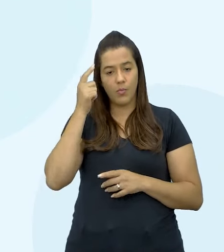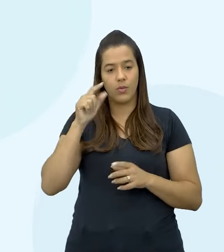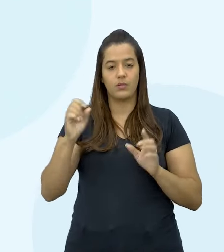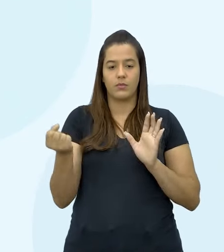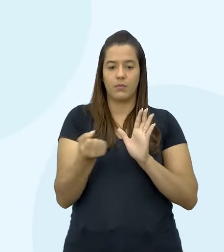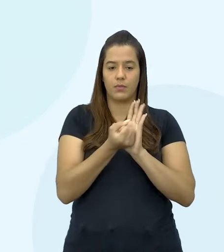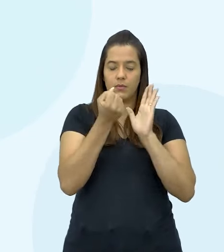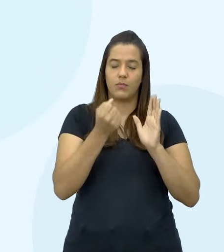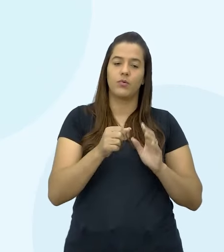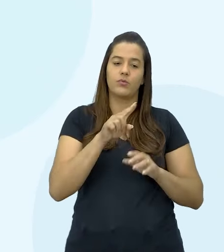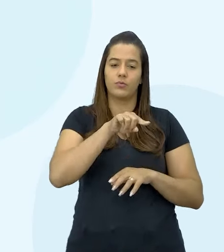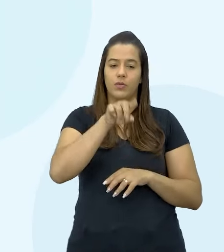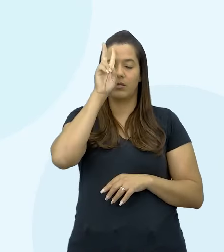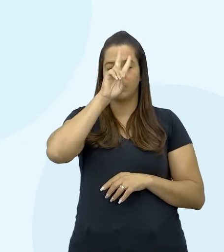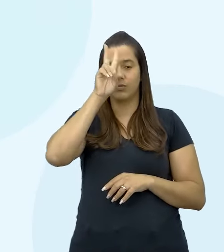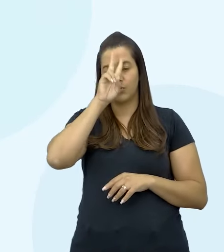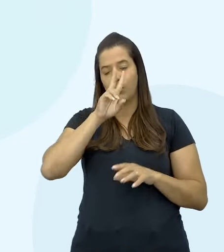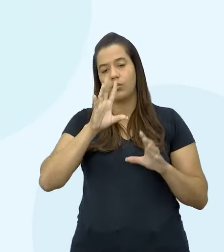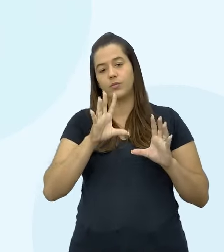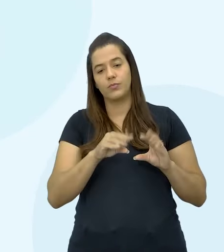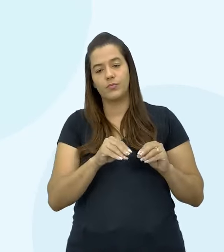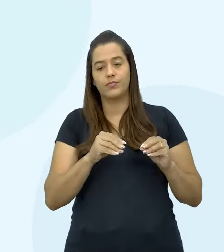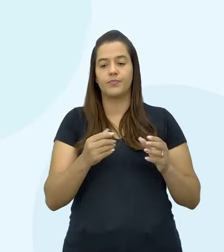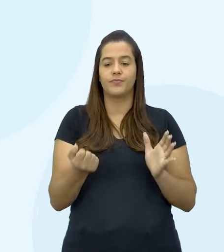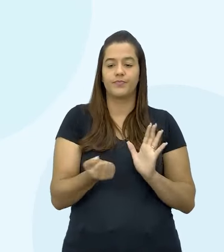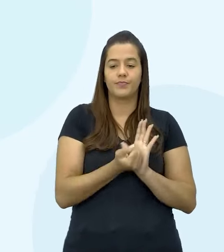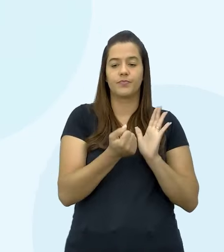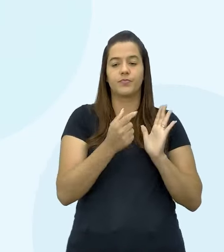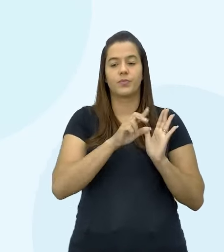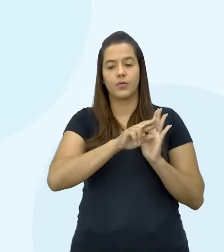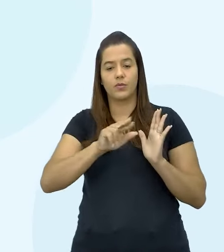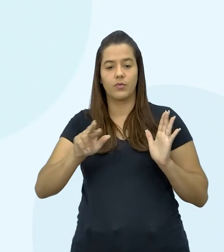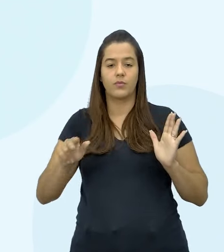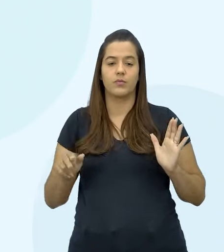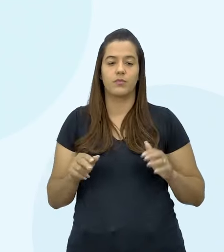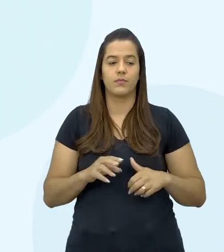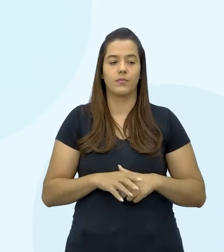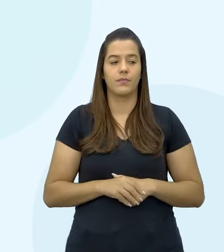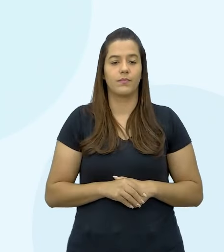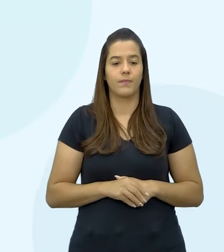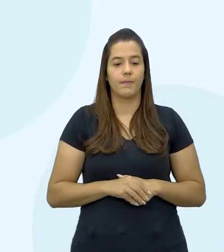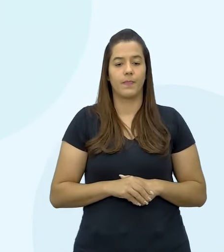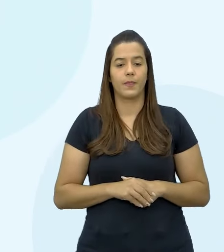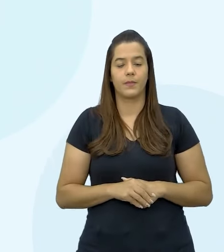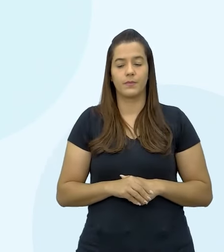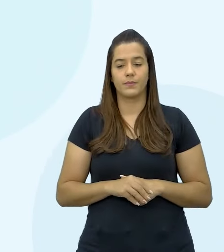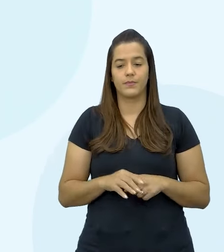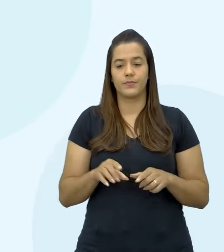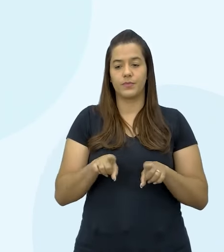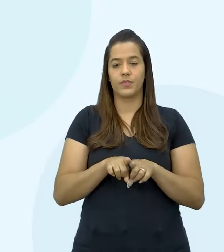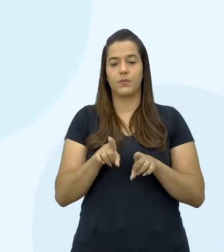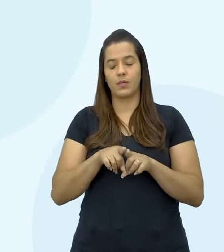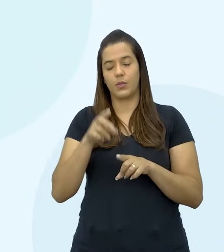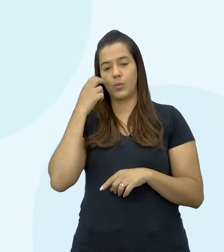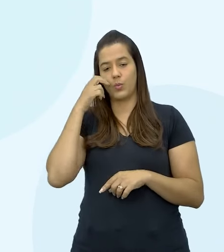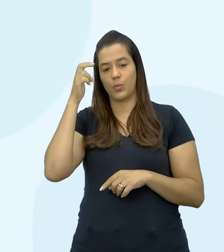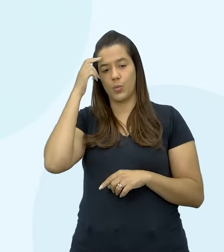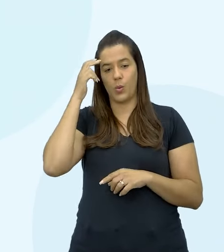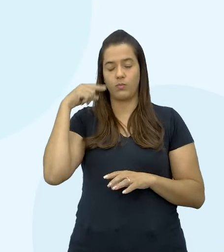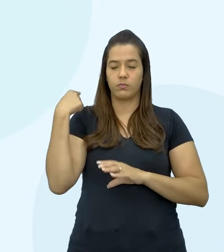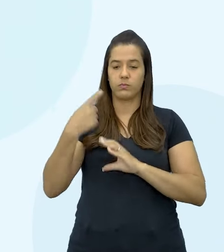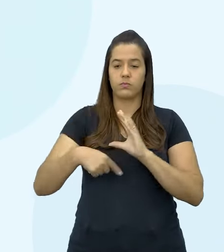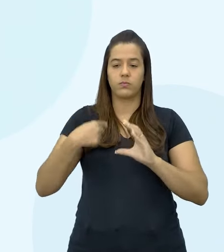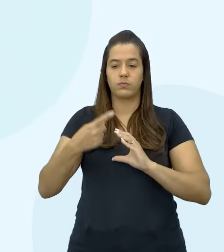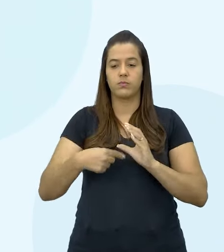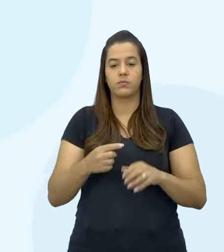patrimônio histórico-cultural, material, imaterial, diversidade cultural e suas dimensões, né?